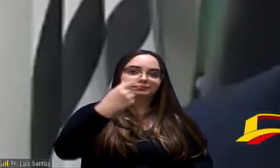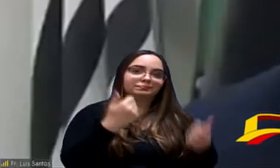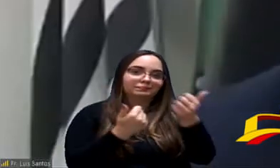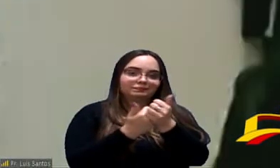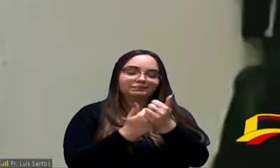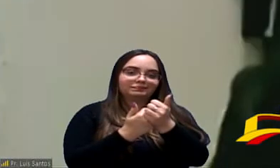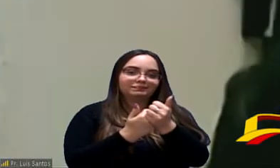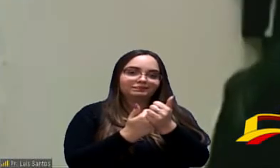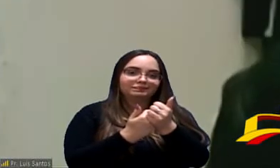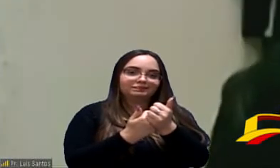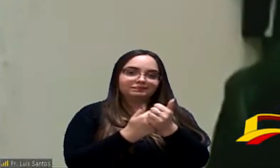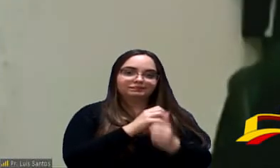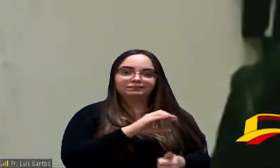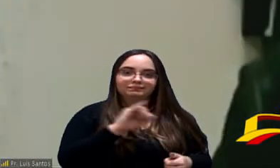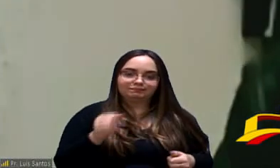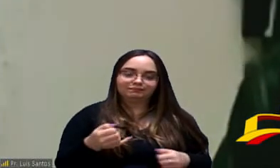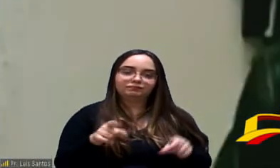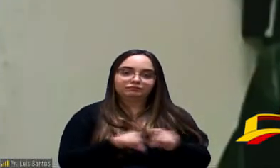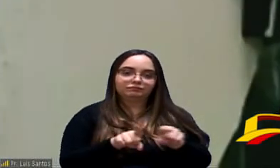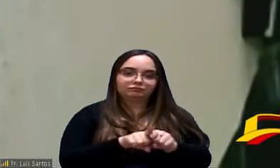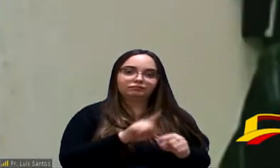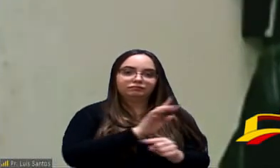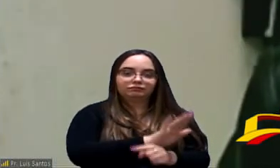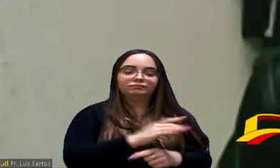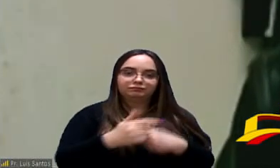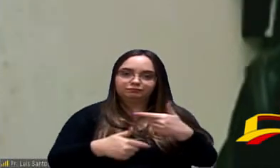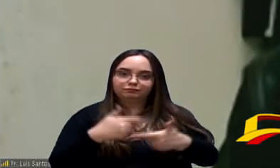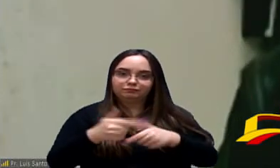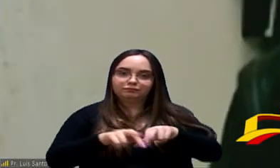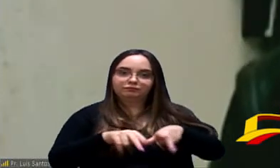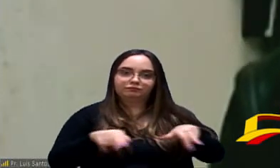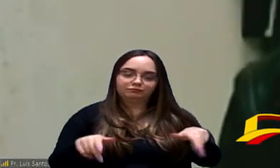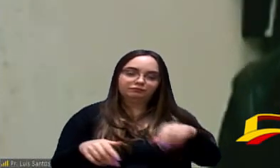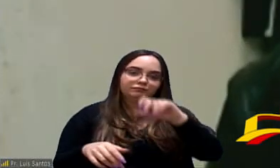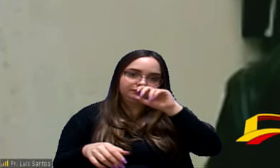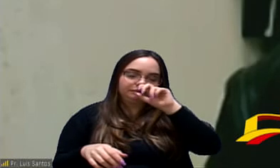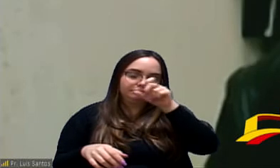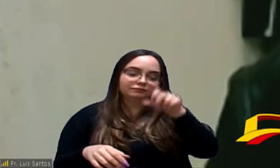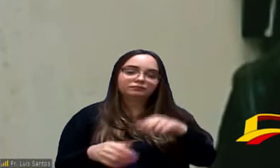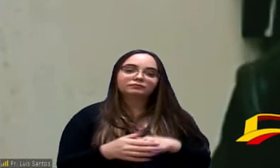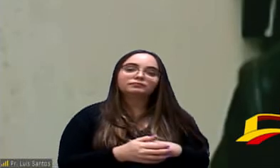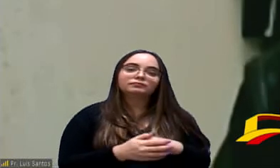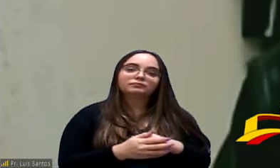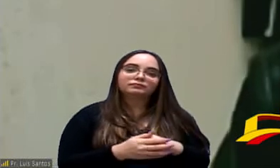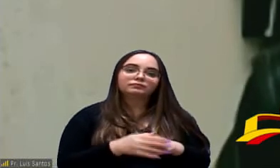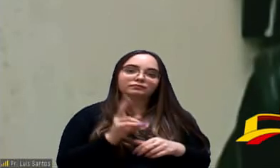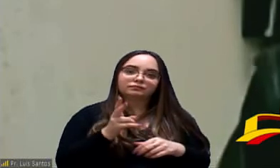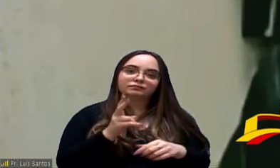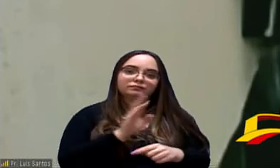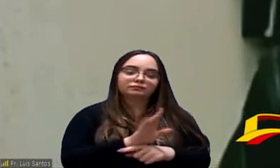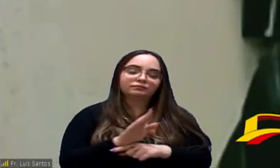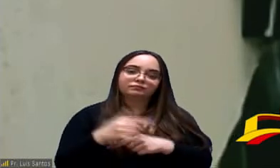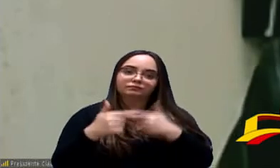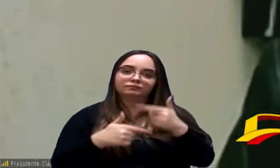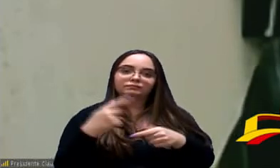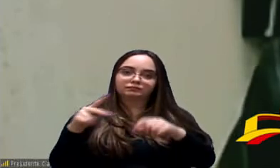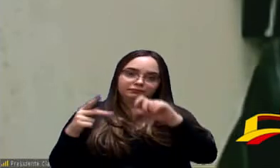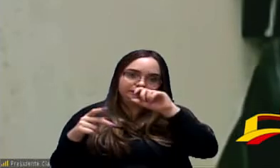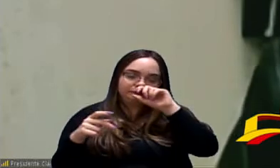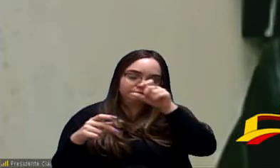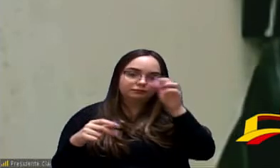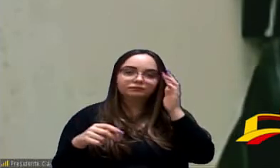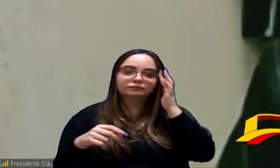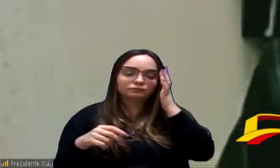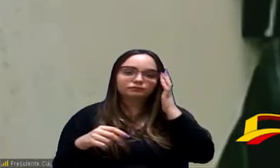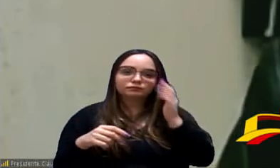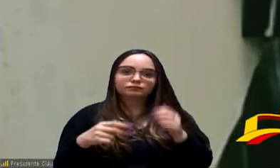Ela era a primeira suplente dele, mas ajudava lá também no trabalho. O Cícero João sempre estava ajudando também o trabalho dela. Vereador Alexandre,